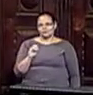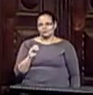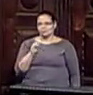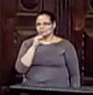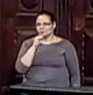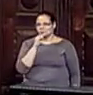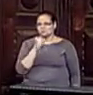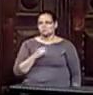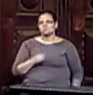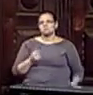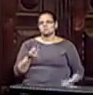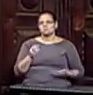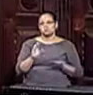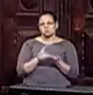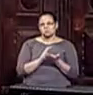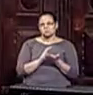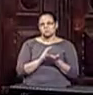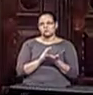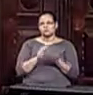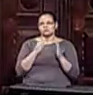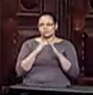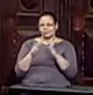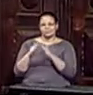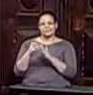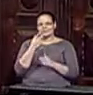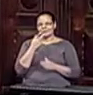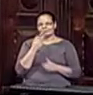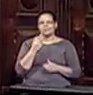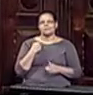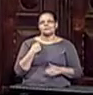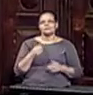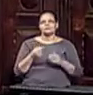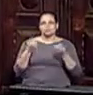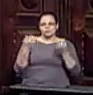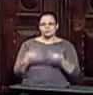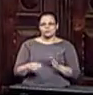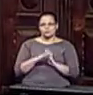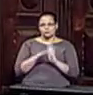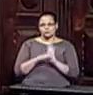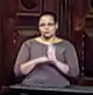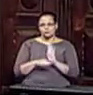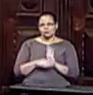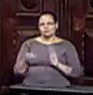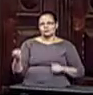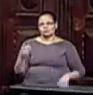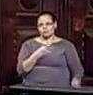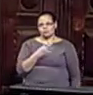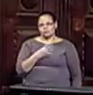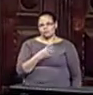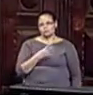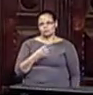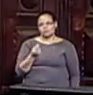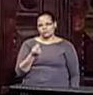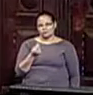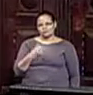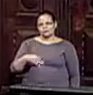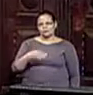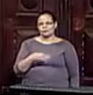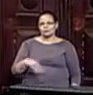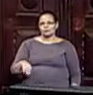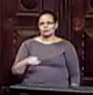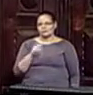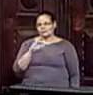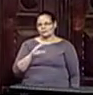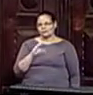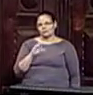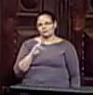créditos tributários, projeto que veio à pauta ontem. Criou-se uma nova moeda, chamado crédito